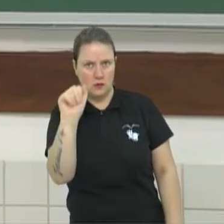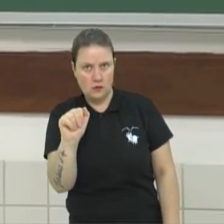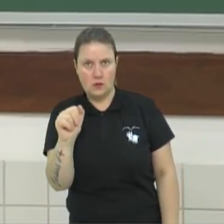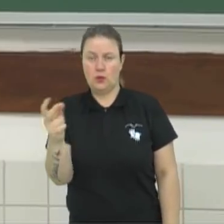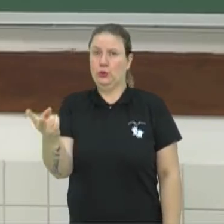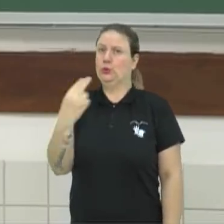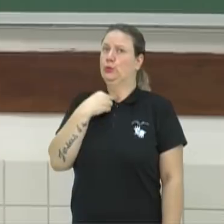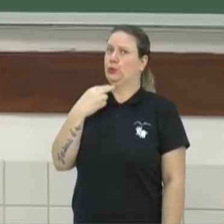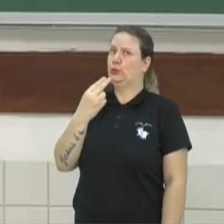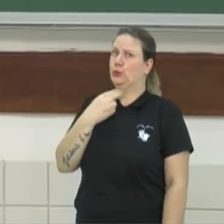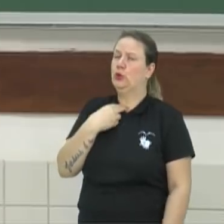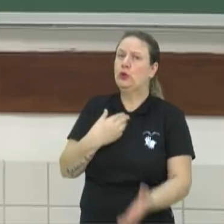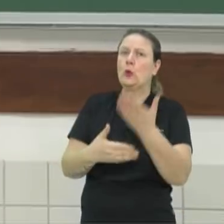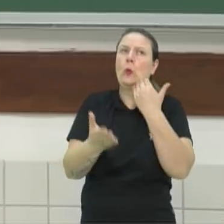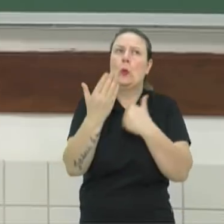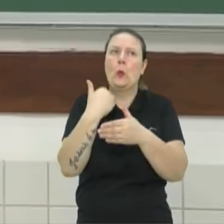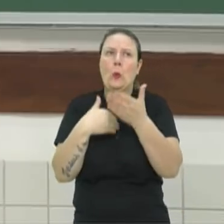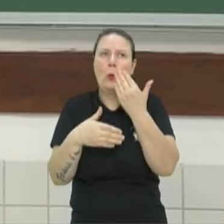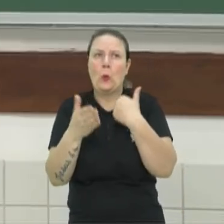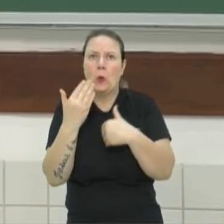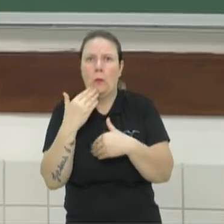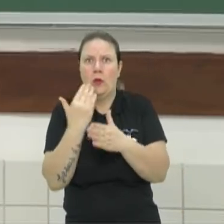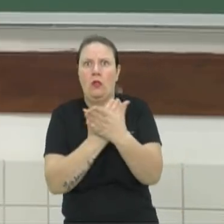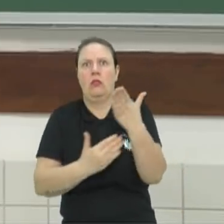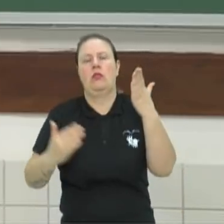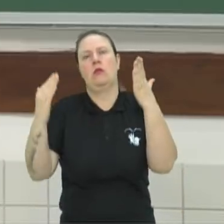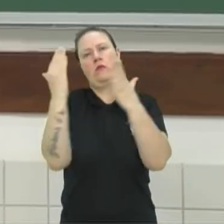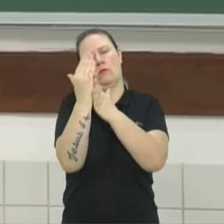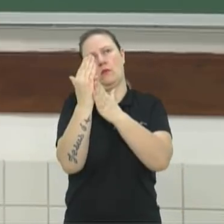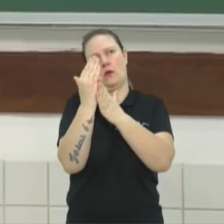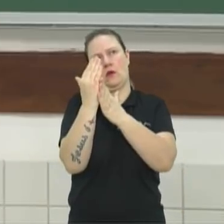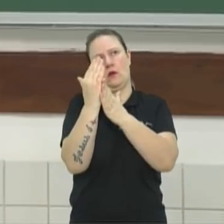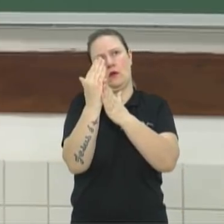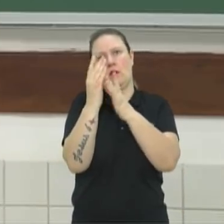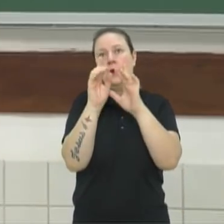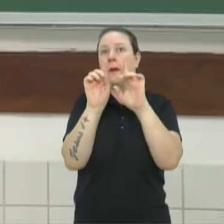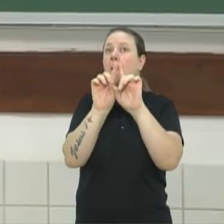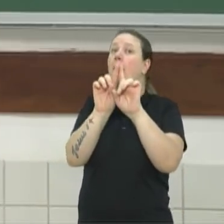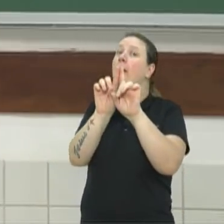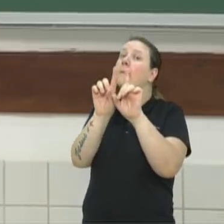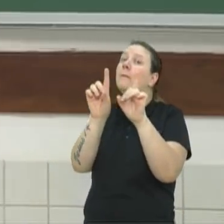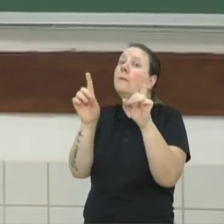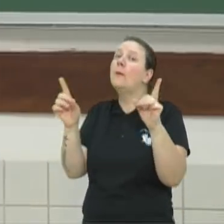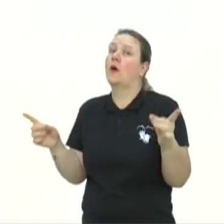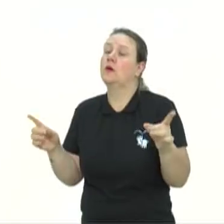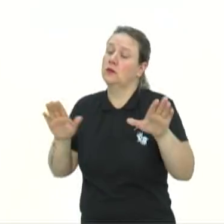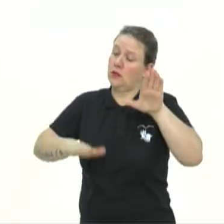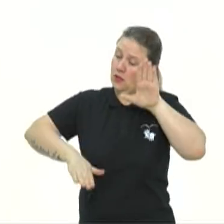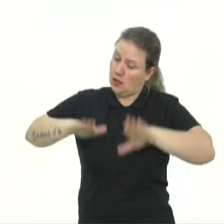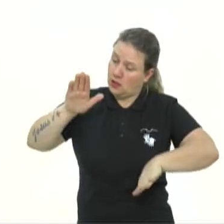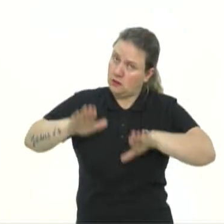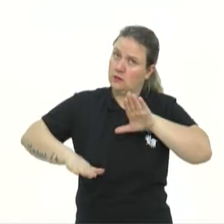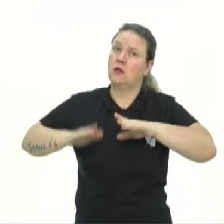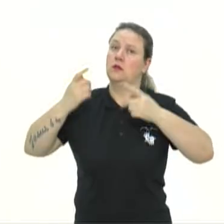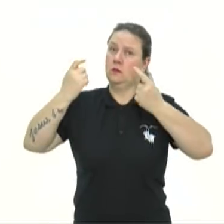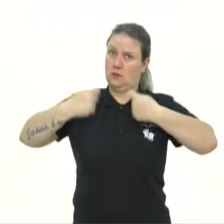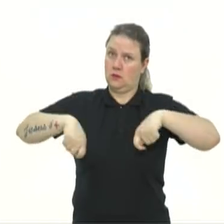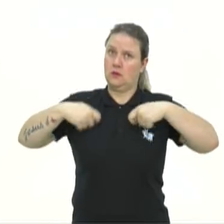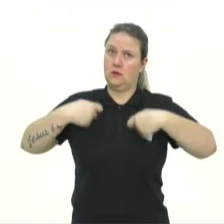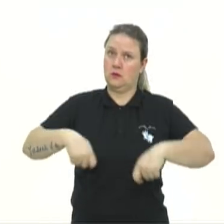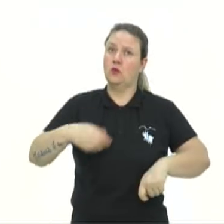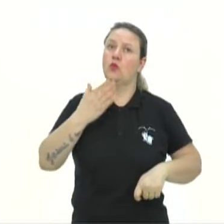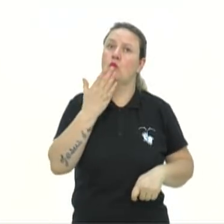Olha, sabe que consumir sal é ruim, mas às vezes tem que consumir. O